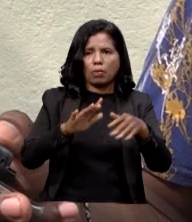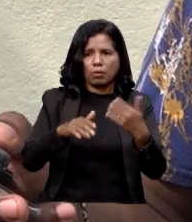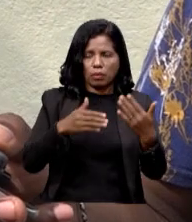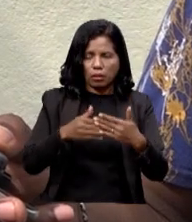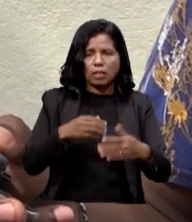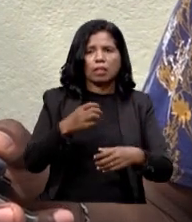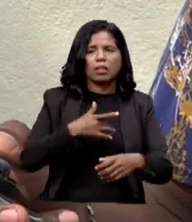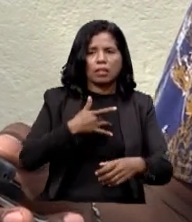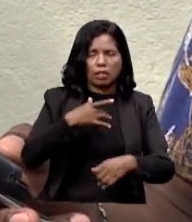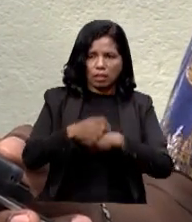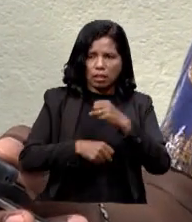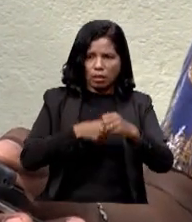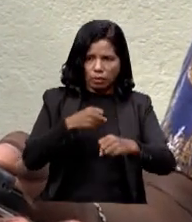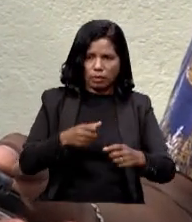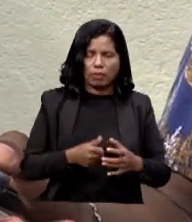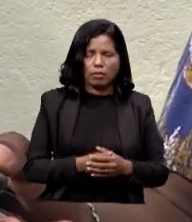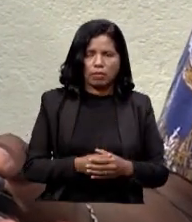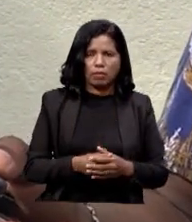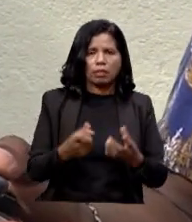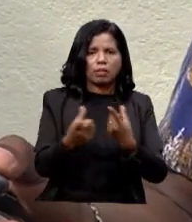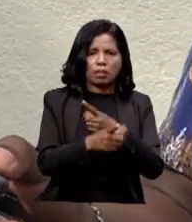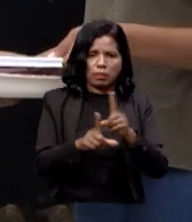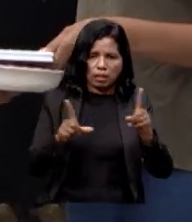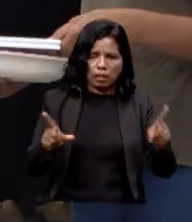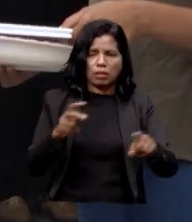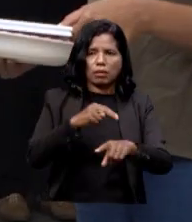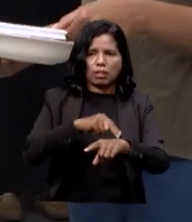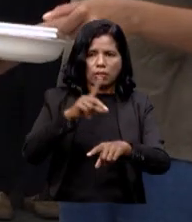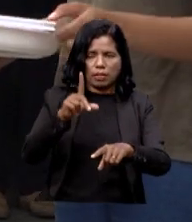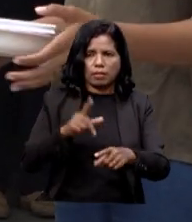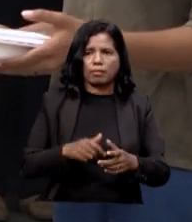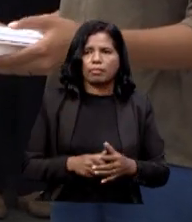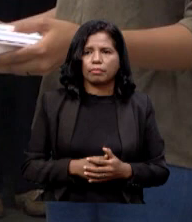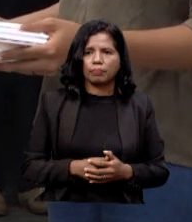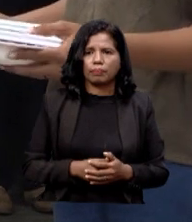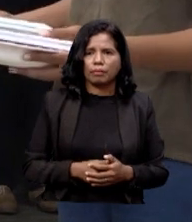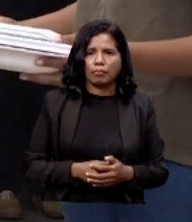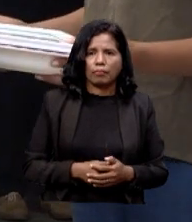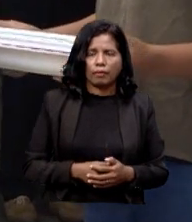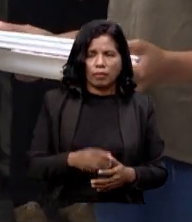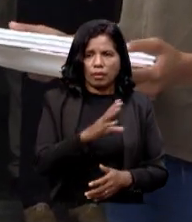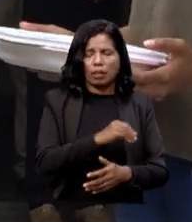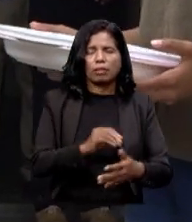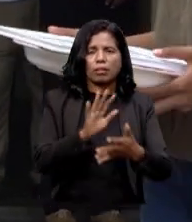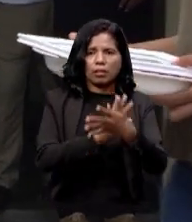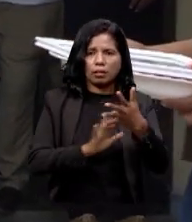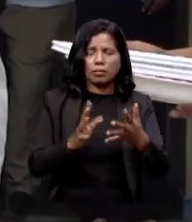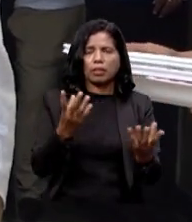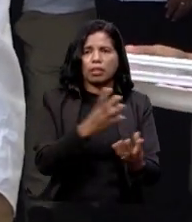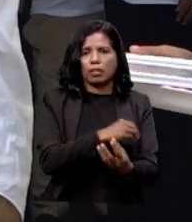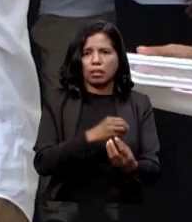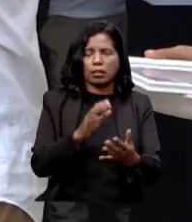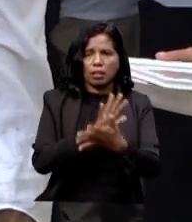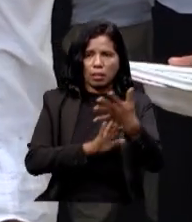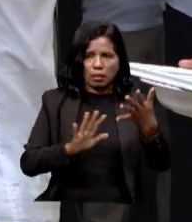preso do Itania, luta para a libertação nacional. A foi no lançamento do Jardim Memória Viva, a Acepol mostra